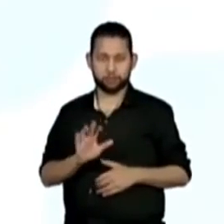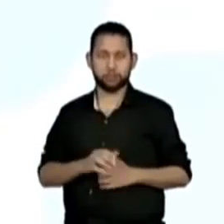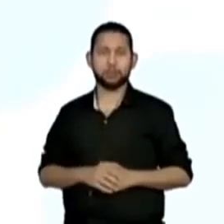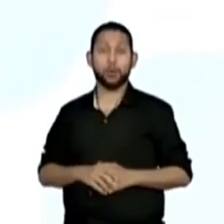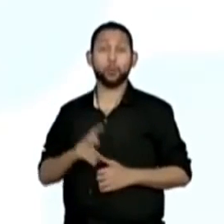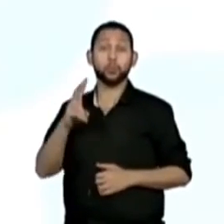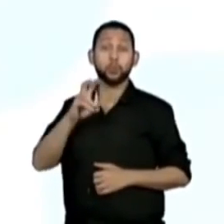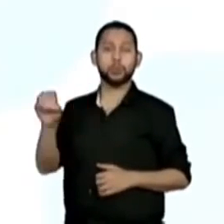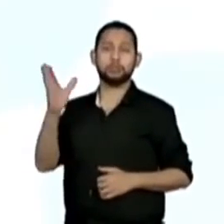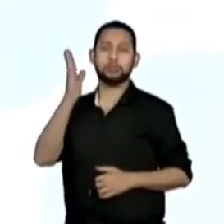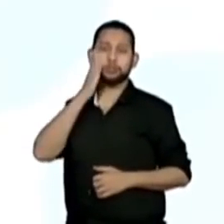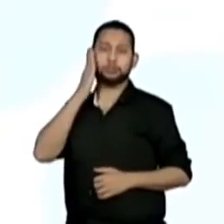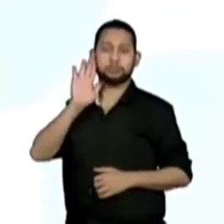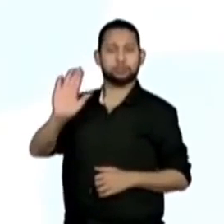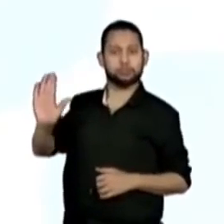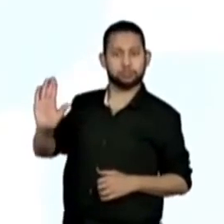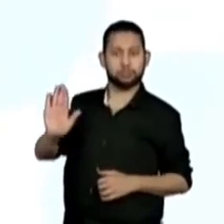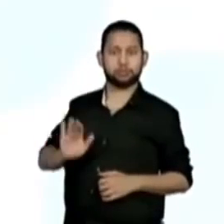50